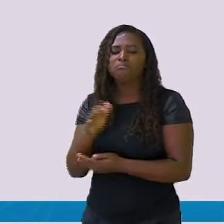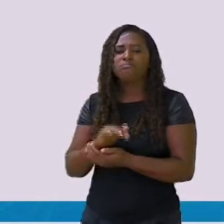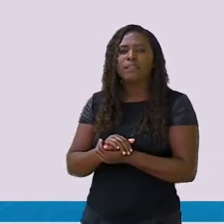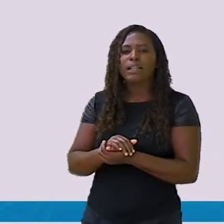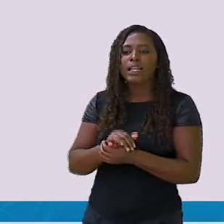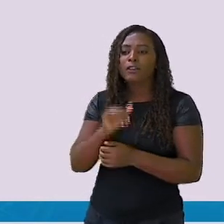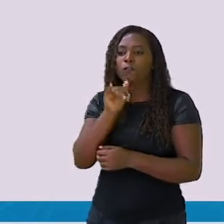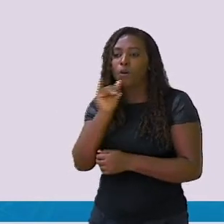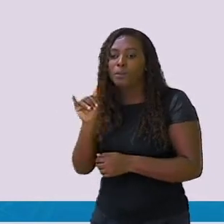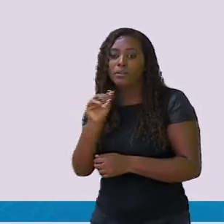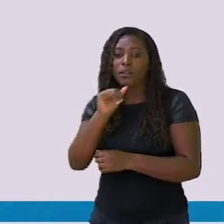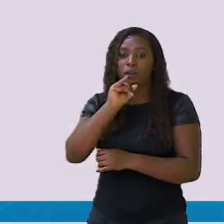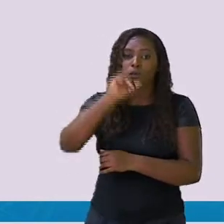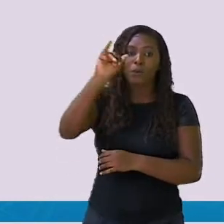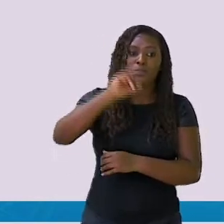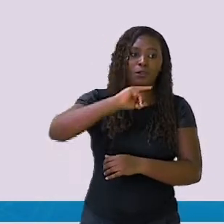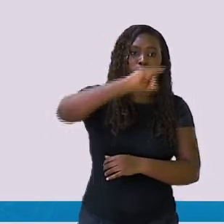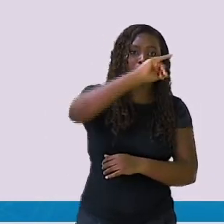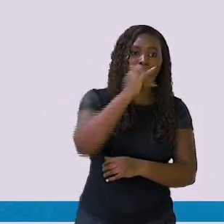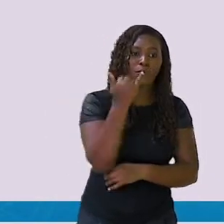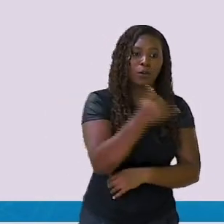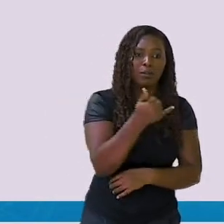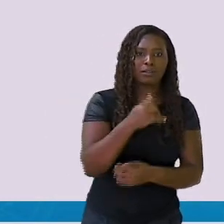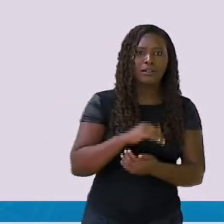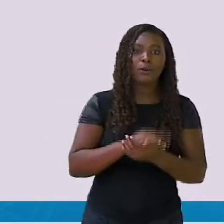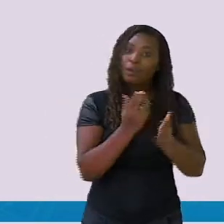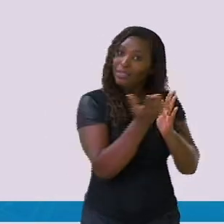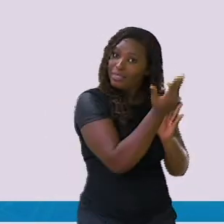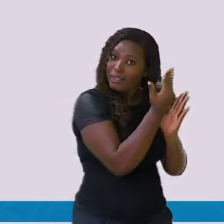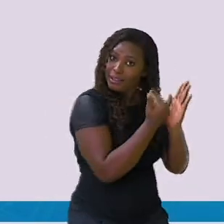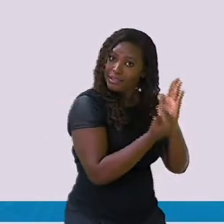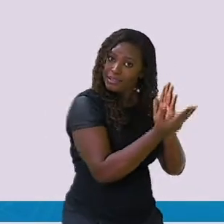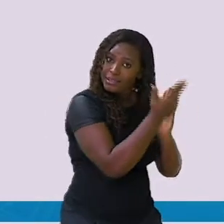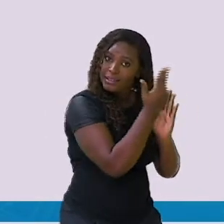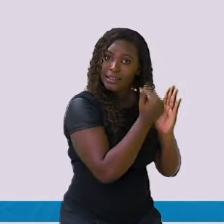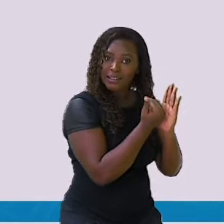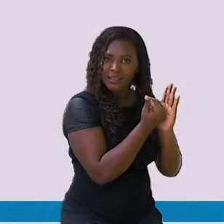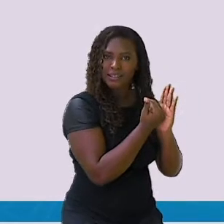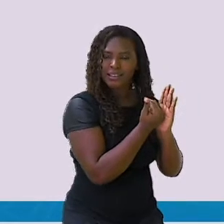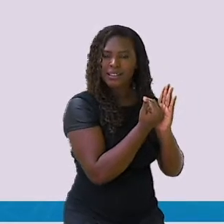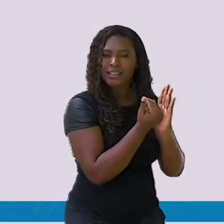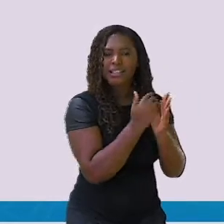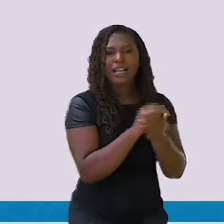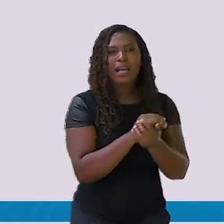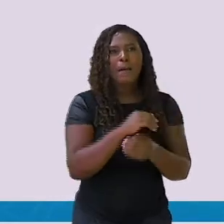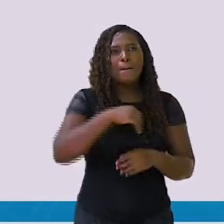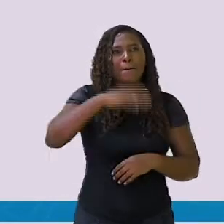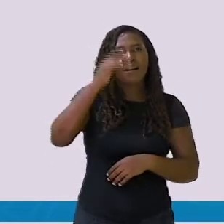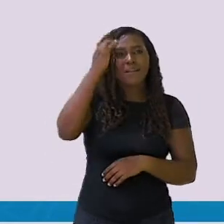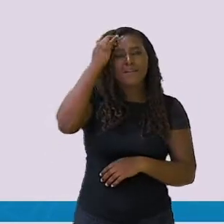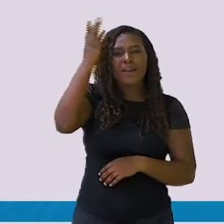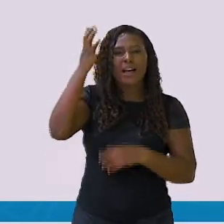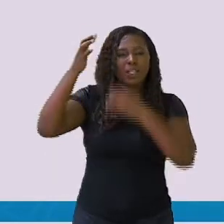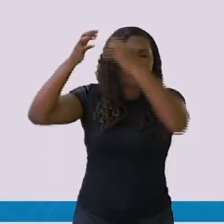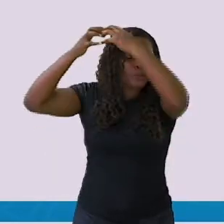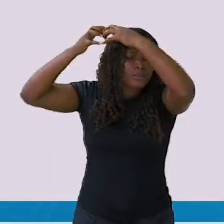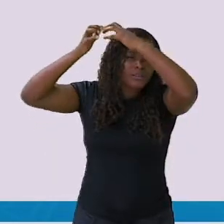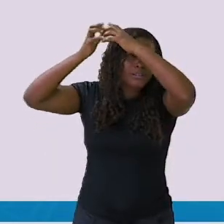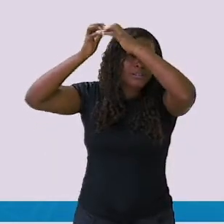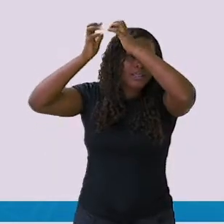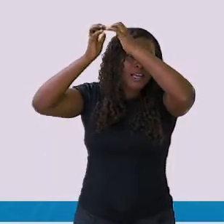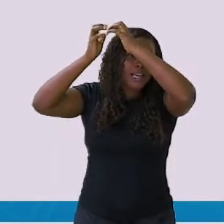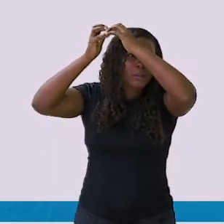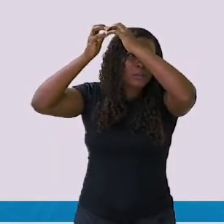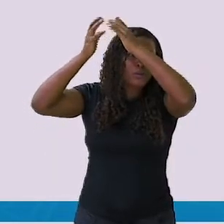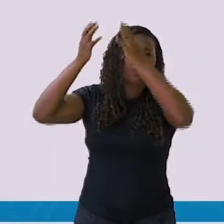Isso facilita o entendimento por meio da criação de conexão de ideias. Então, olha só, a fala